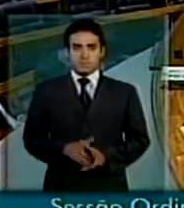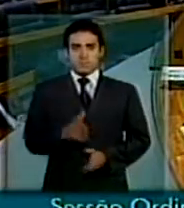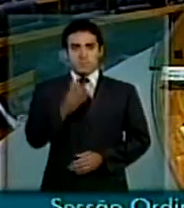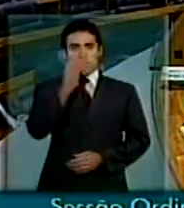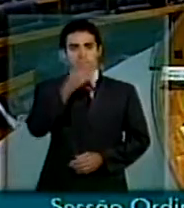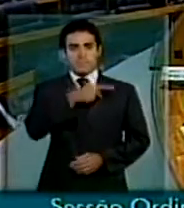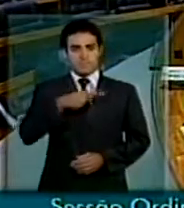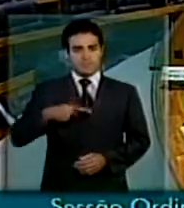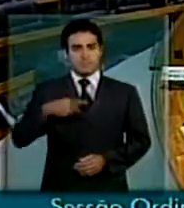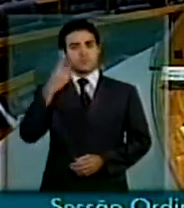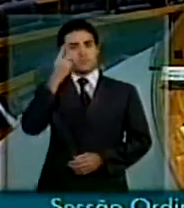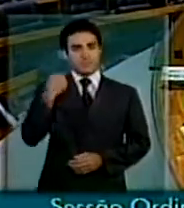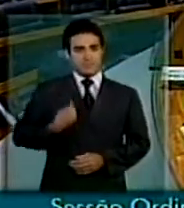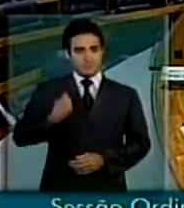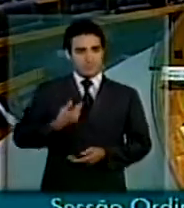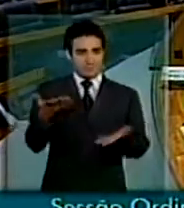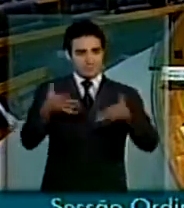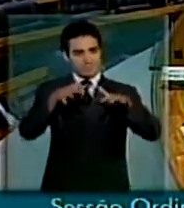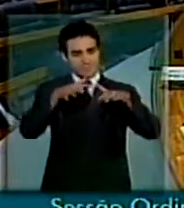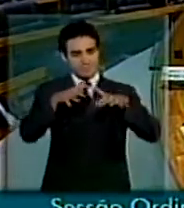Senhor presidente, senhores deputados,